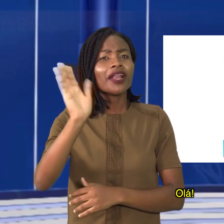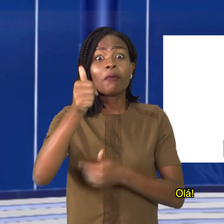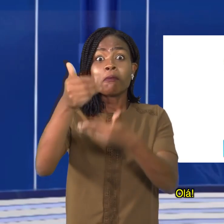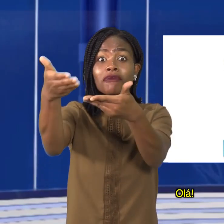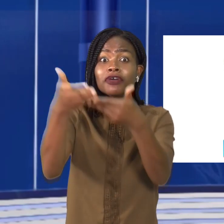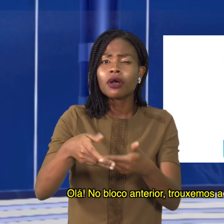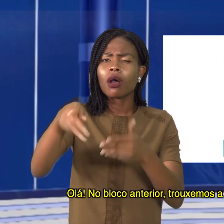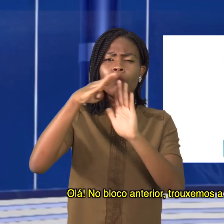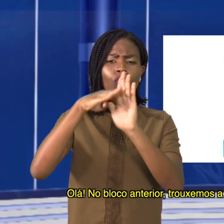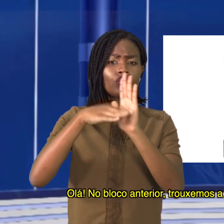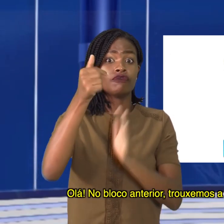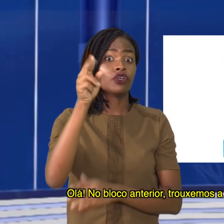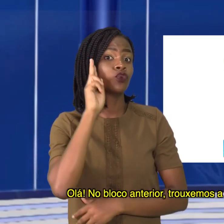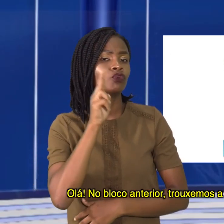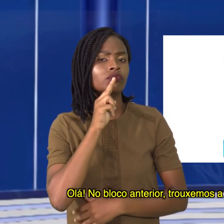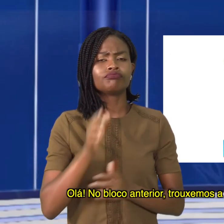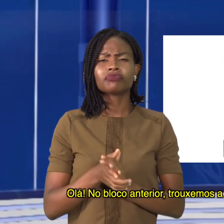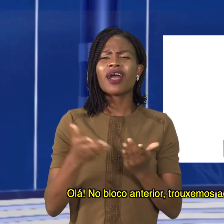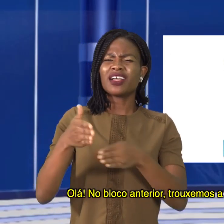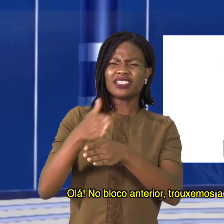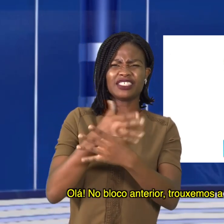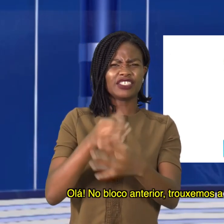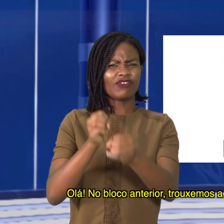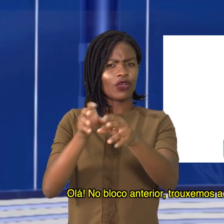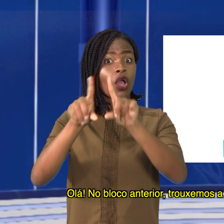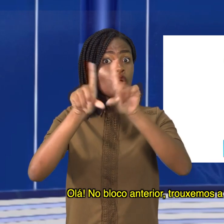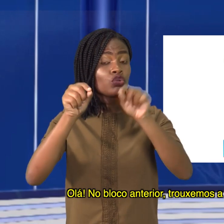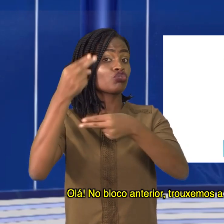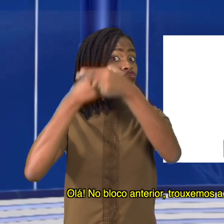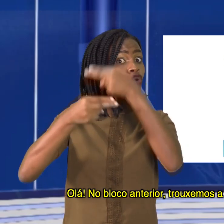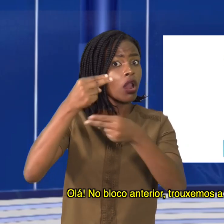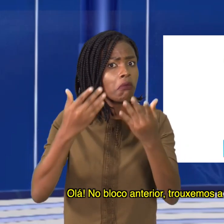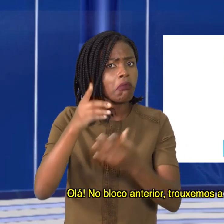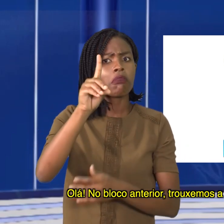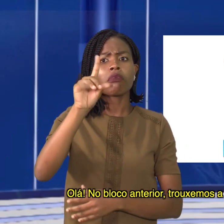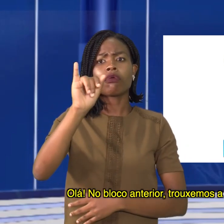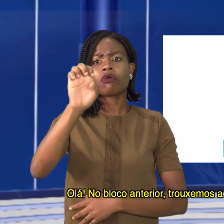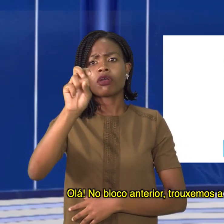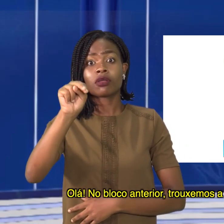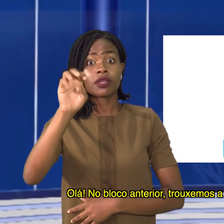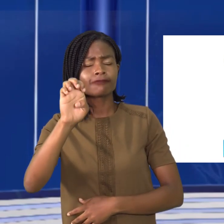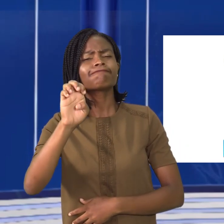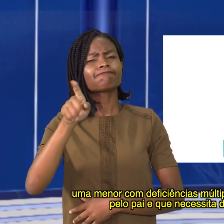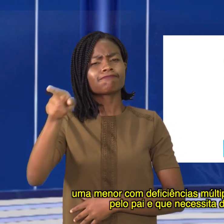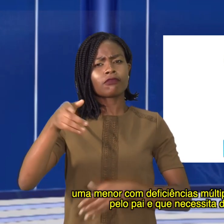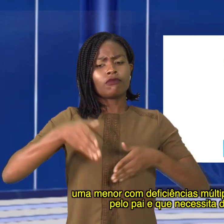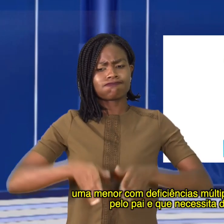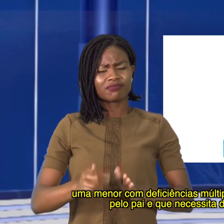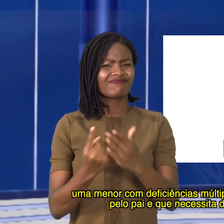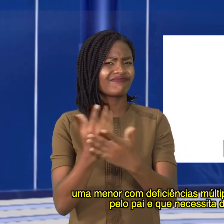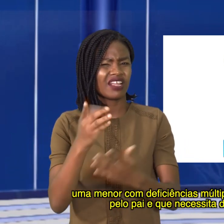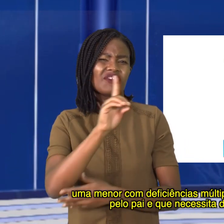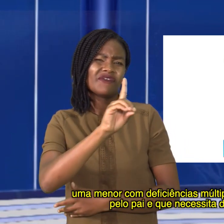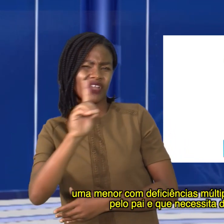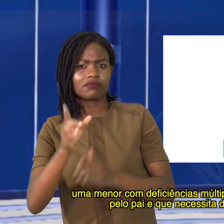Olá no bloco anterior trouxemos a história da Deine uma menor com